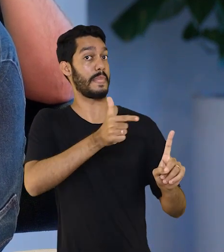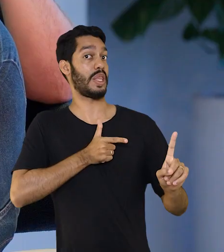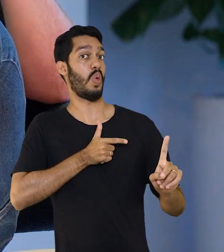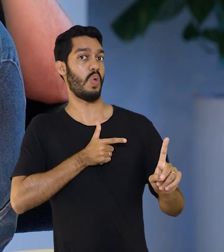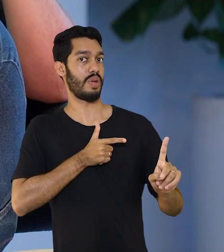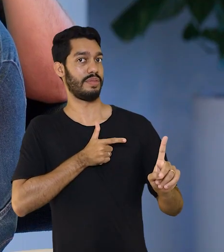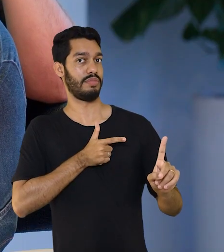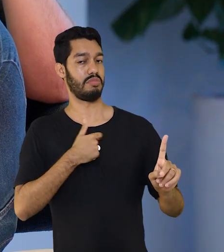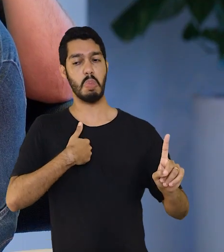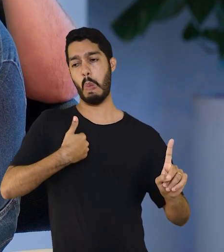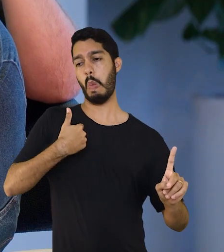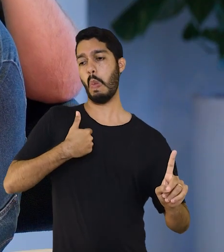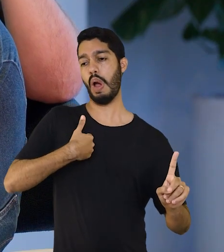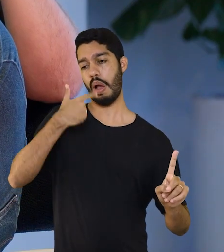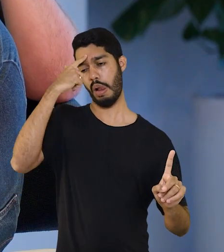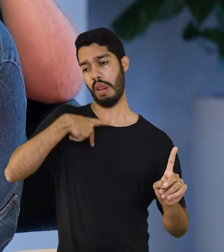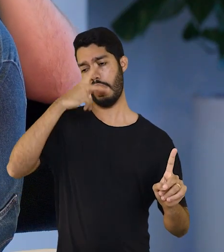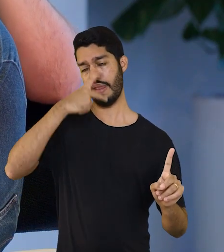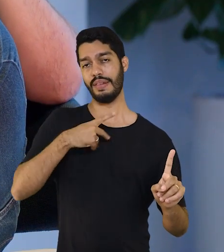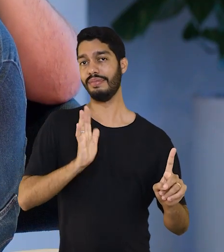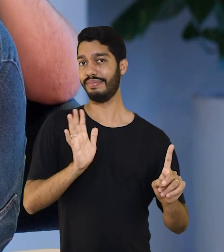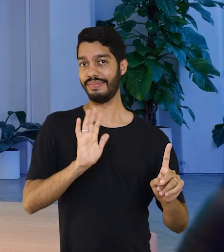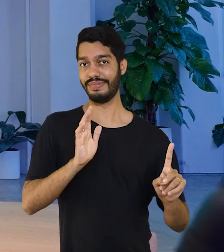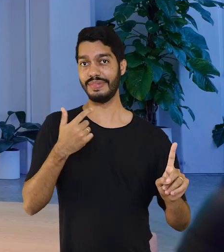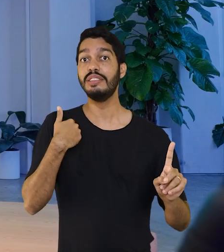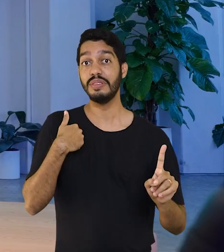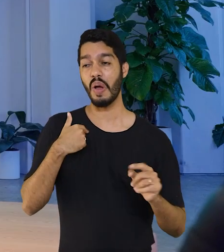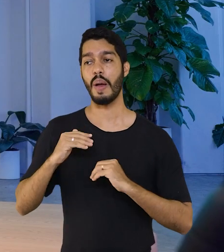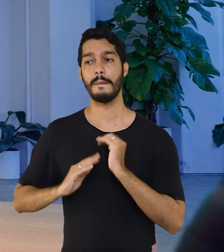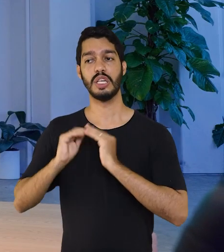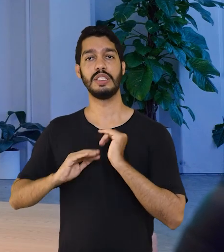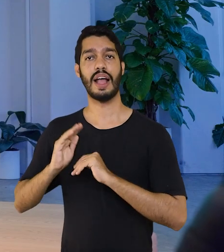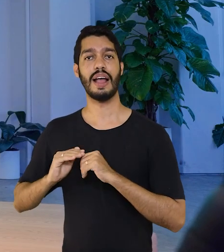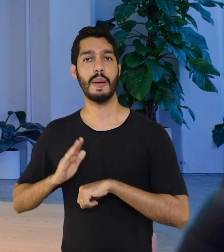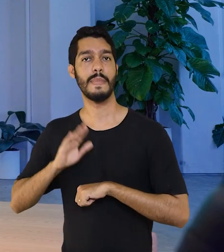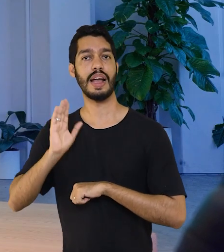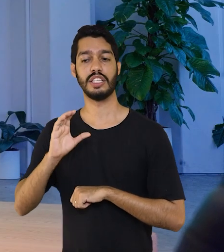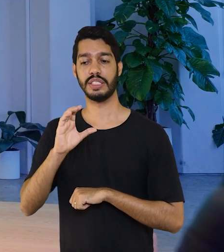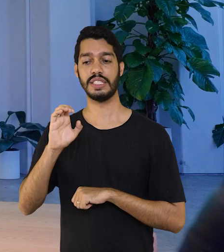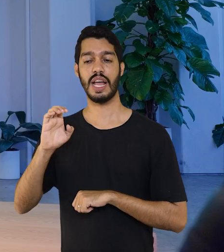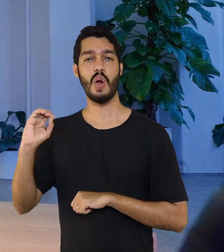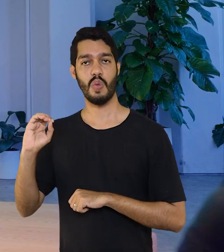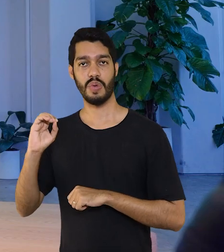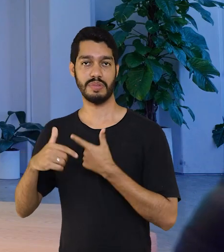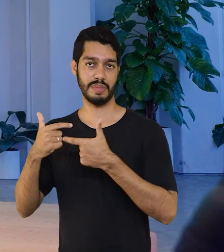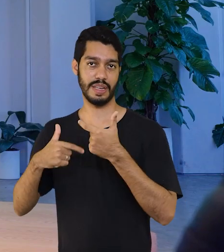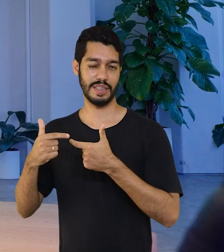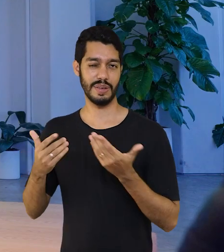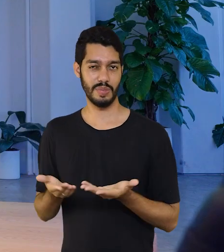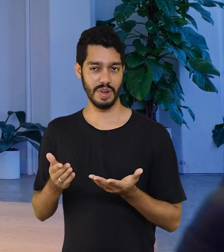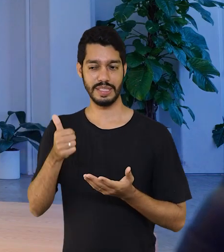que você em outros campos de atuação. Então, acho que talvez a minha maior habilidade na posição que eu estou lá, né, de CEO